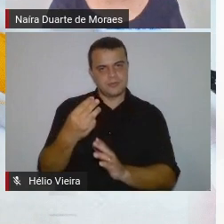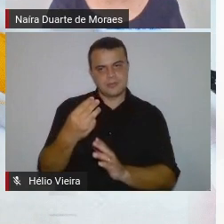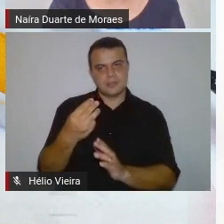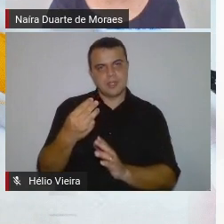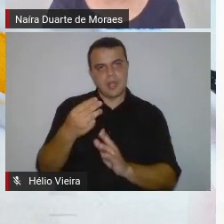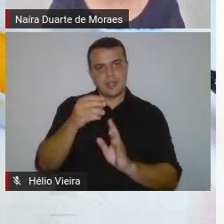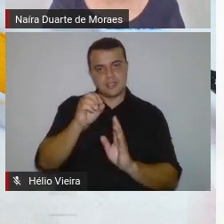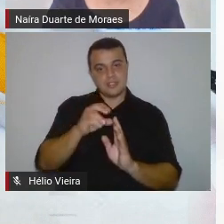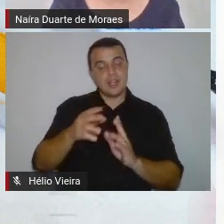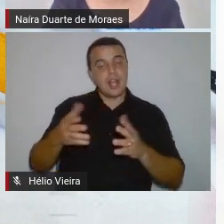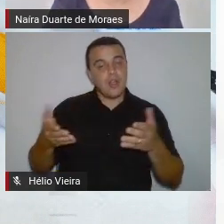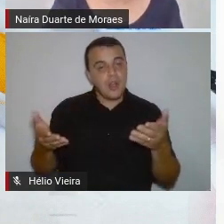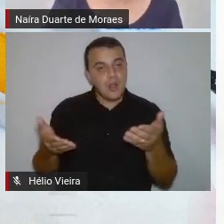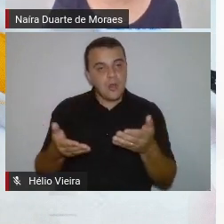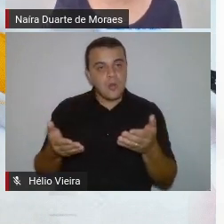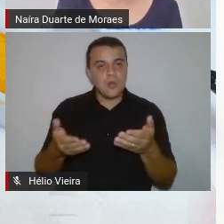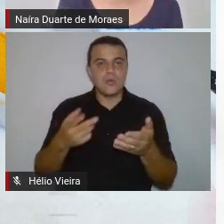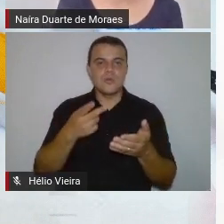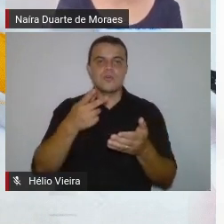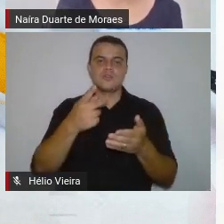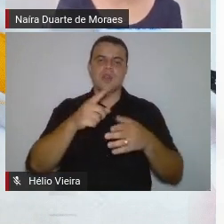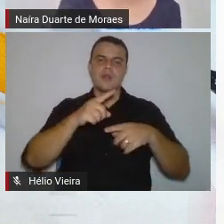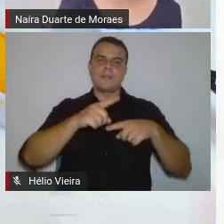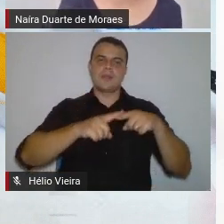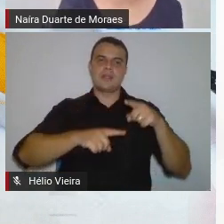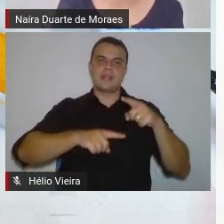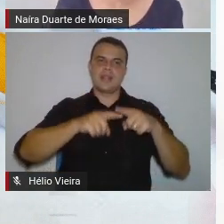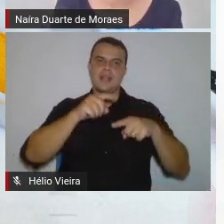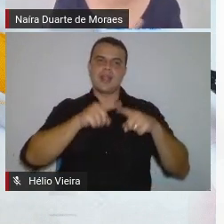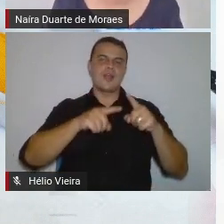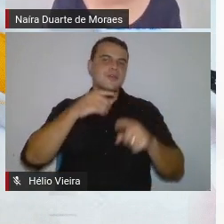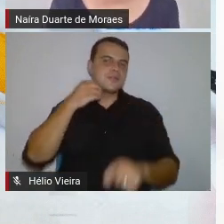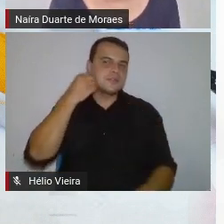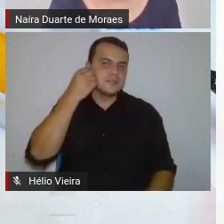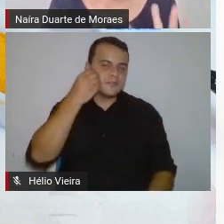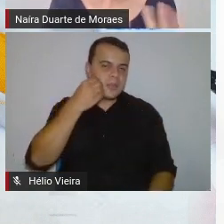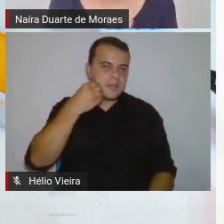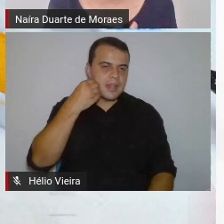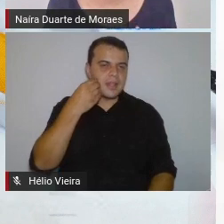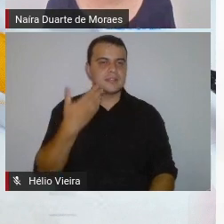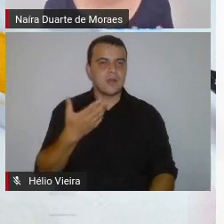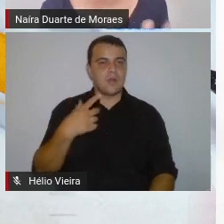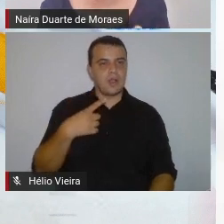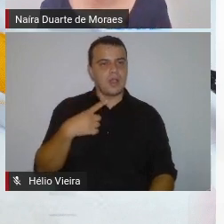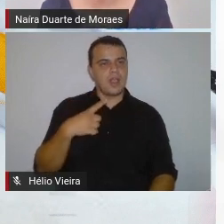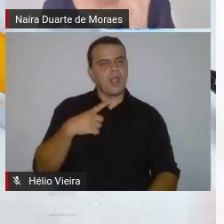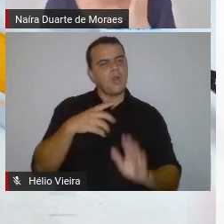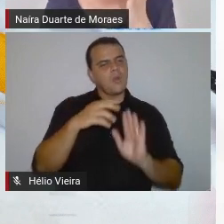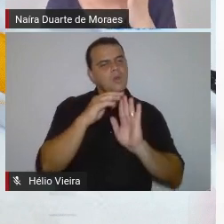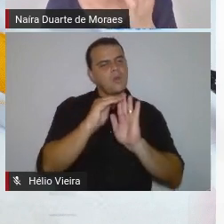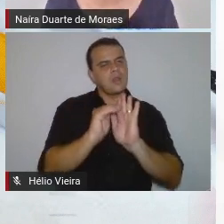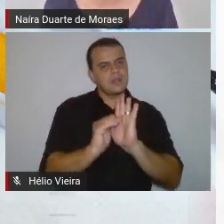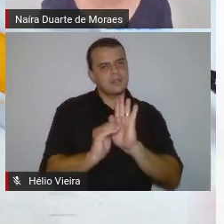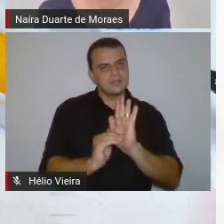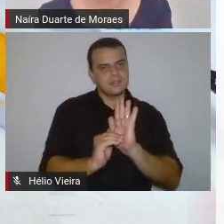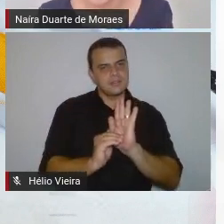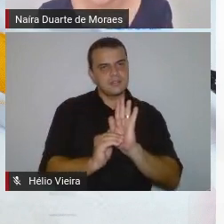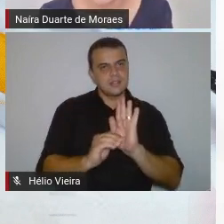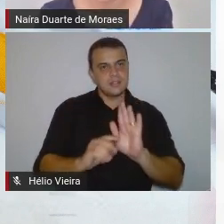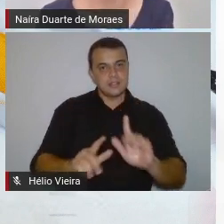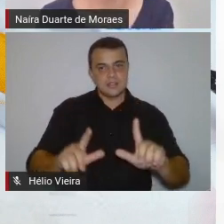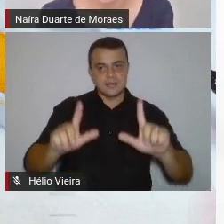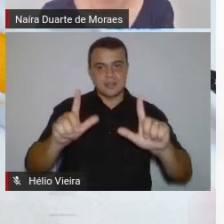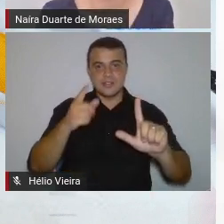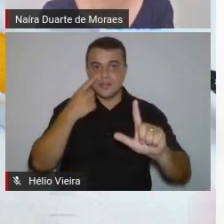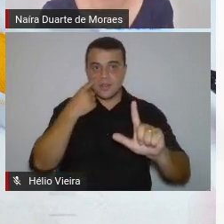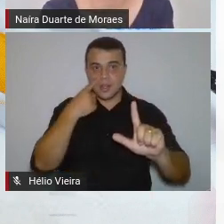No episódio de hoje, a gente vai trabalhar materiais para experimentação. Fiz uma pequena lista aí para vocês. Na imagem, vocês podem